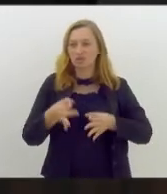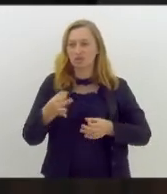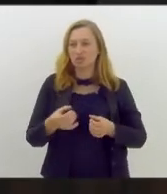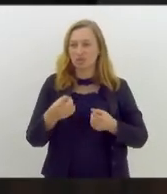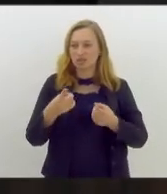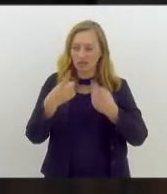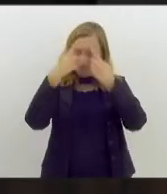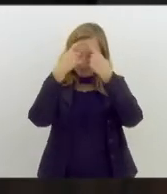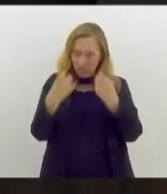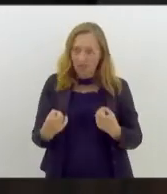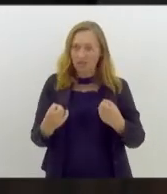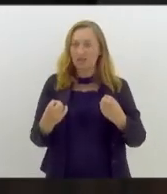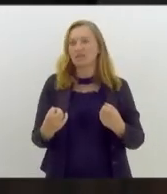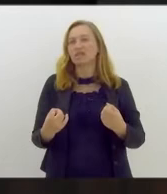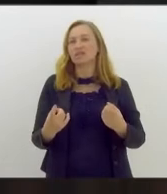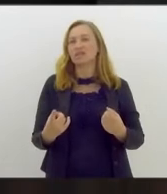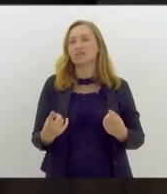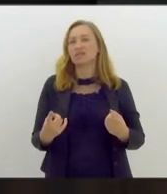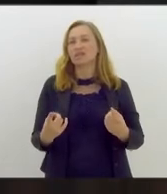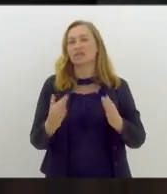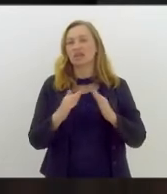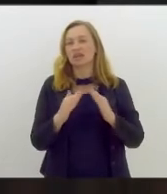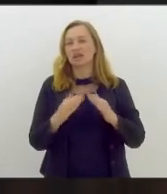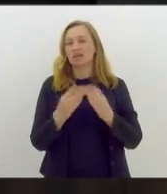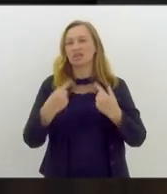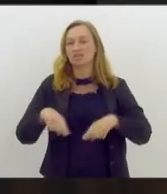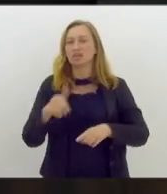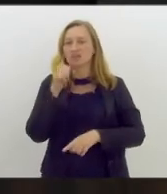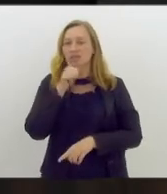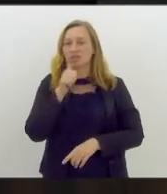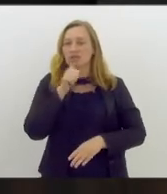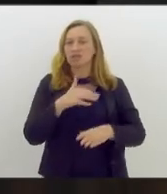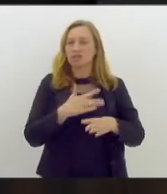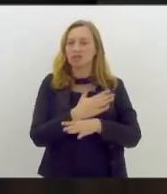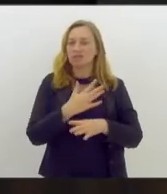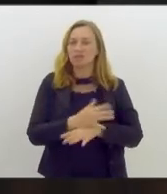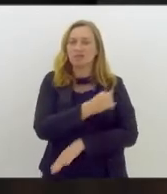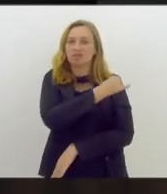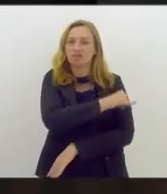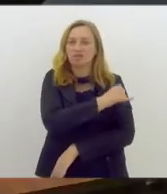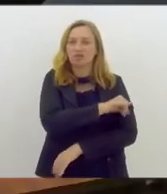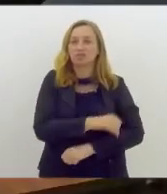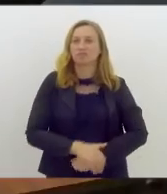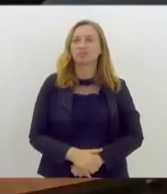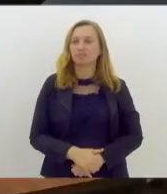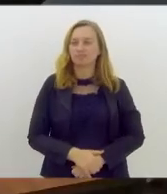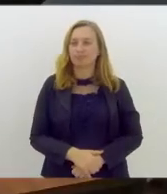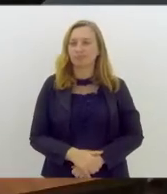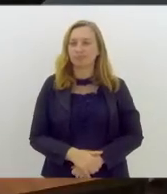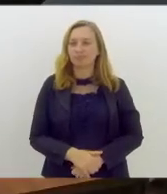violência doméstica e familiar contra a mulher na cidade do Rio de Janeiro.